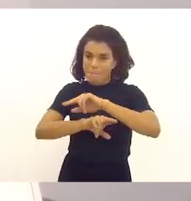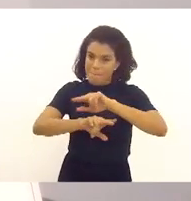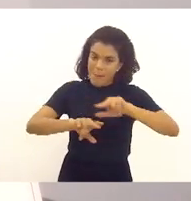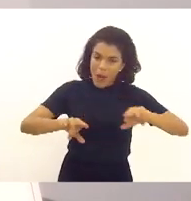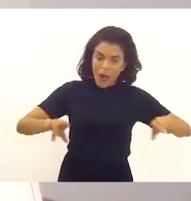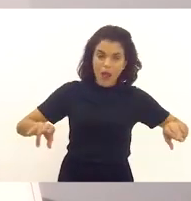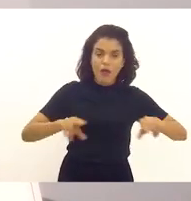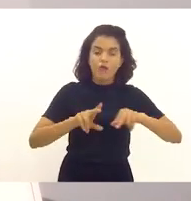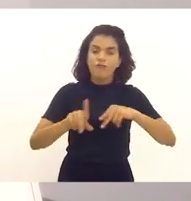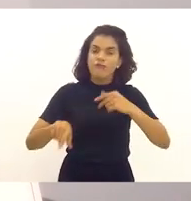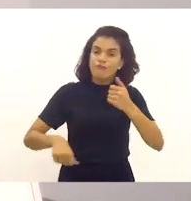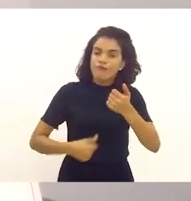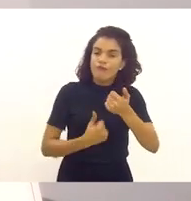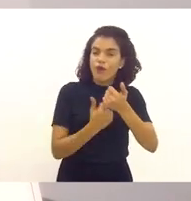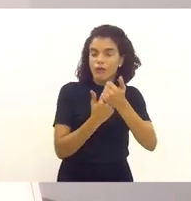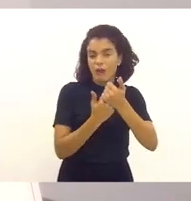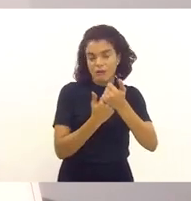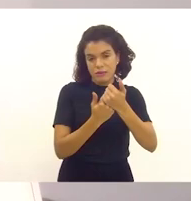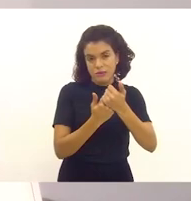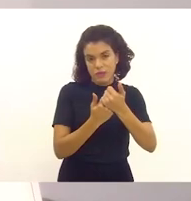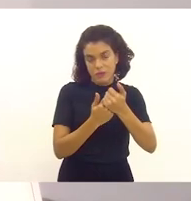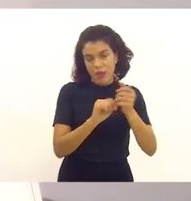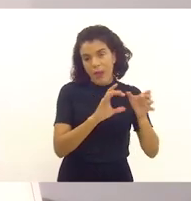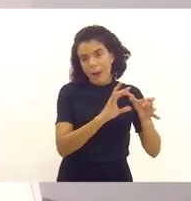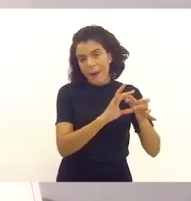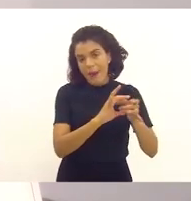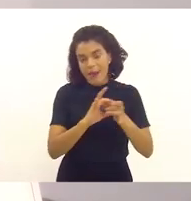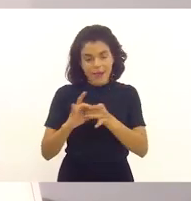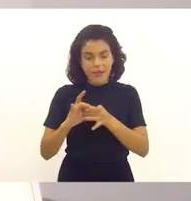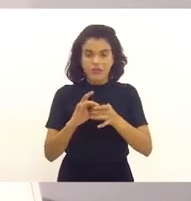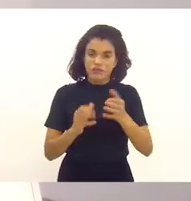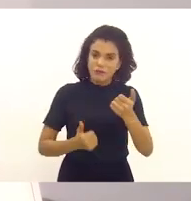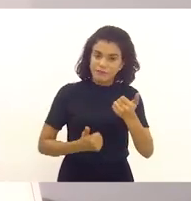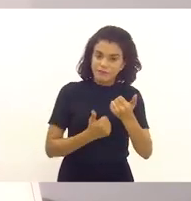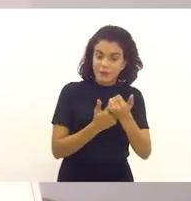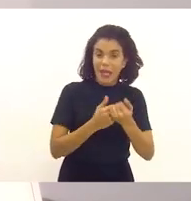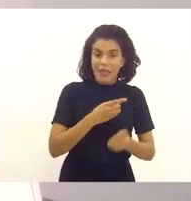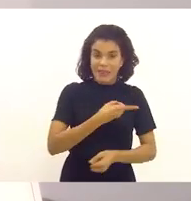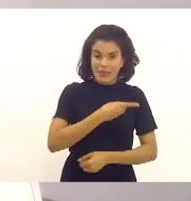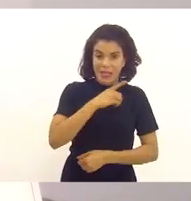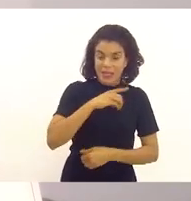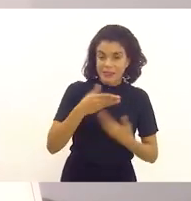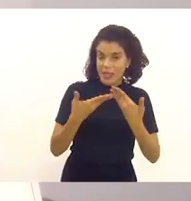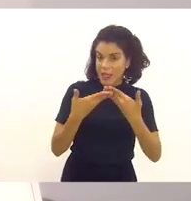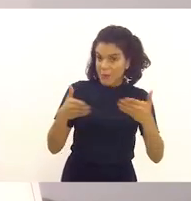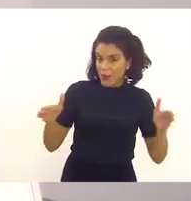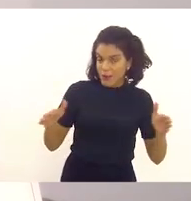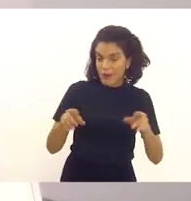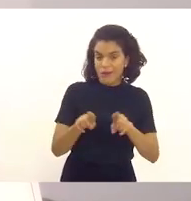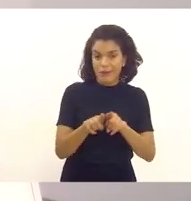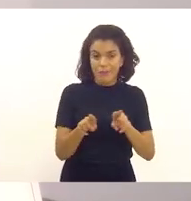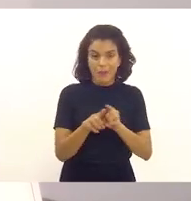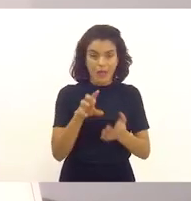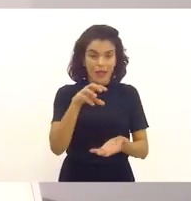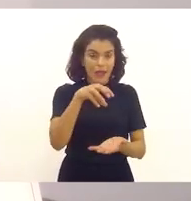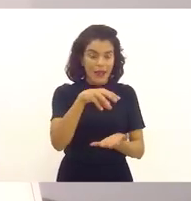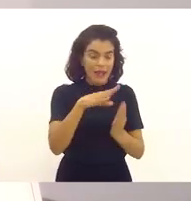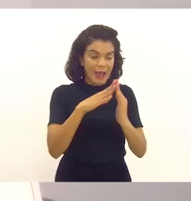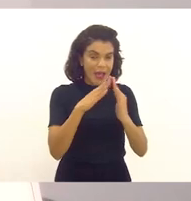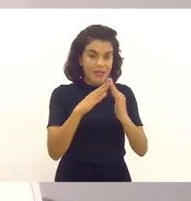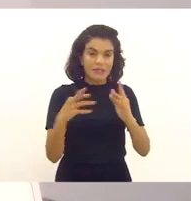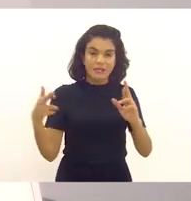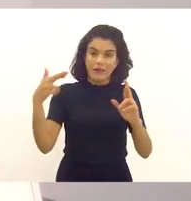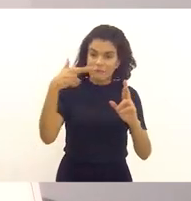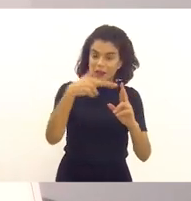fortalecendo a rede de enfrentamento então a delegacia é uma porta de entrada um centro de referência uma porta de entrada casa